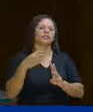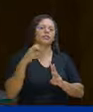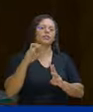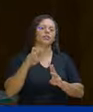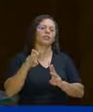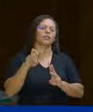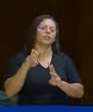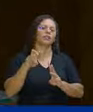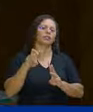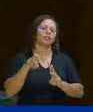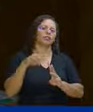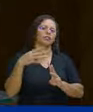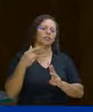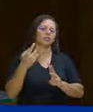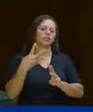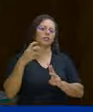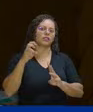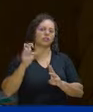519-2245,